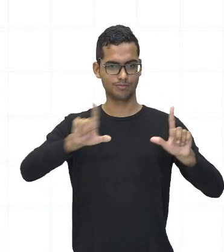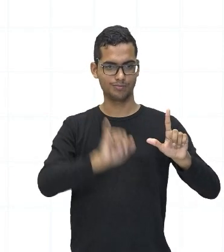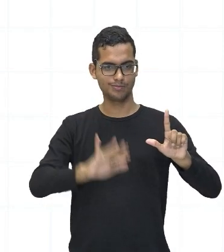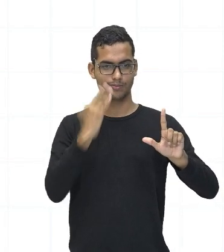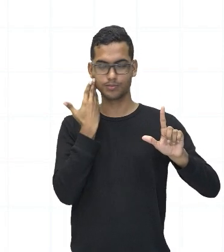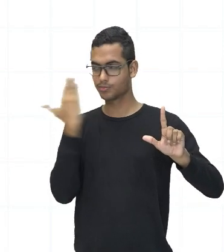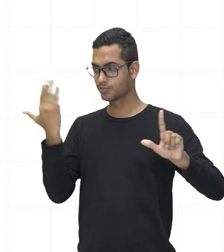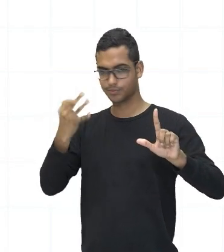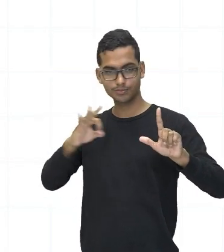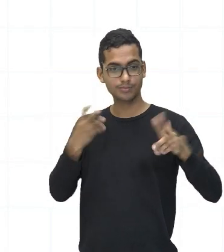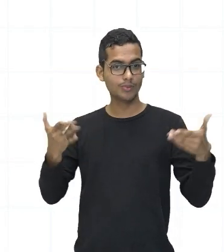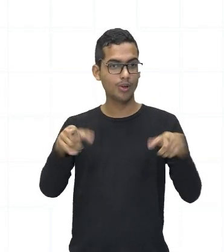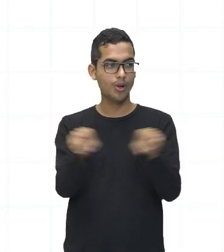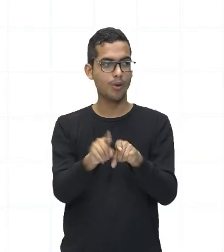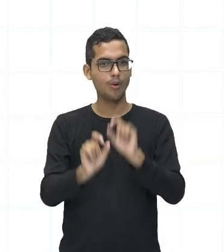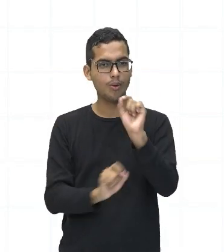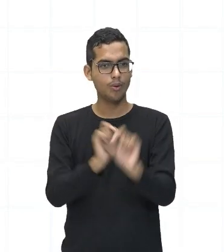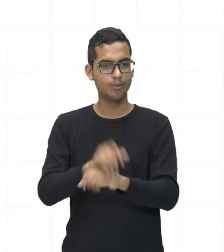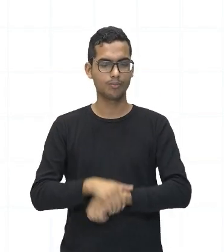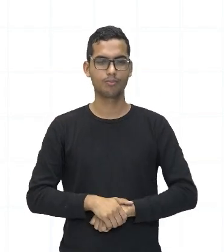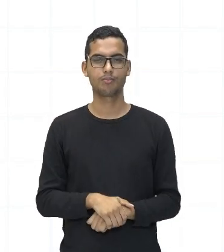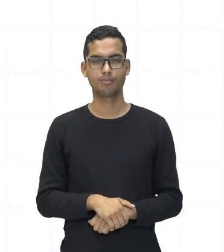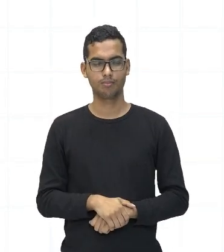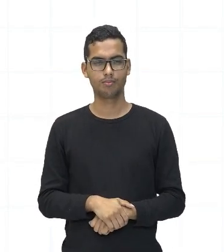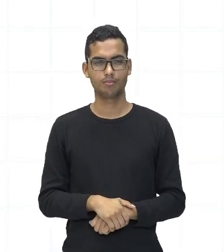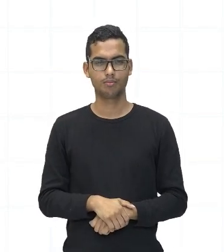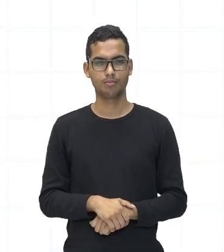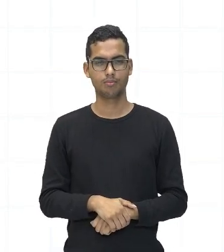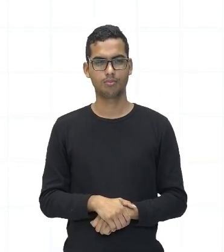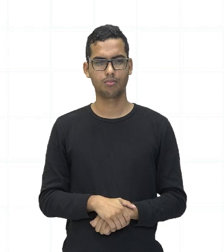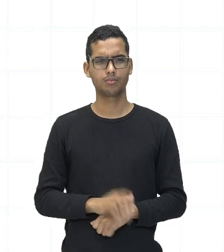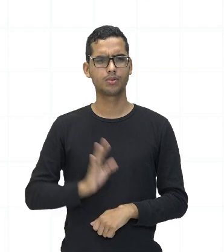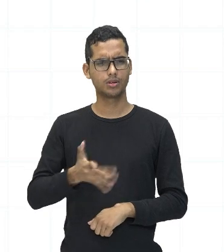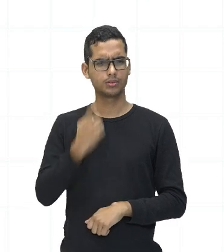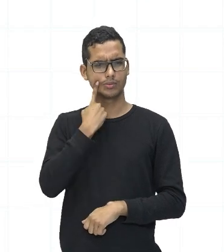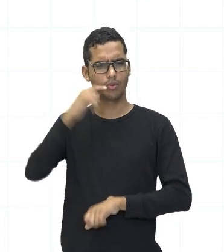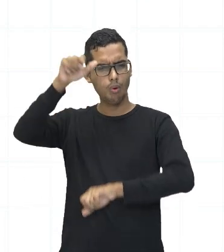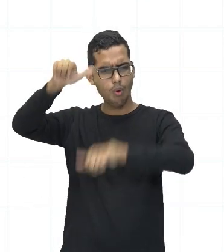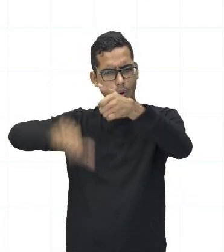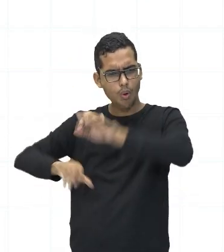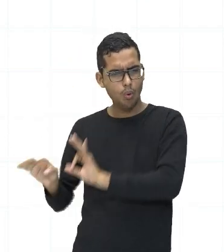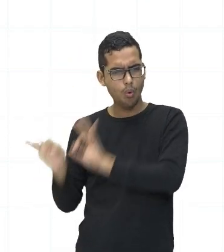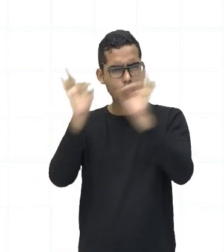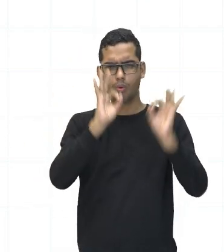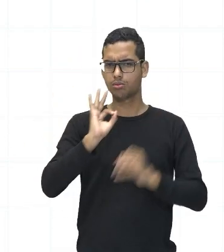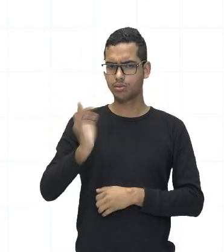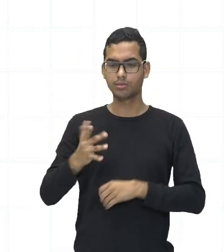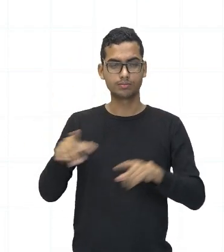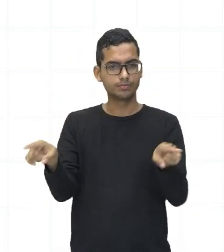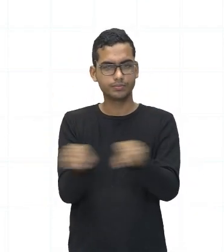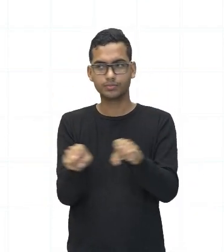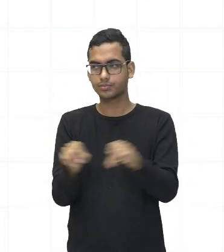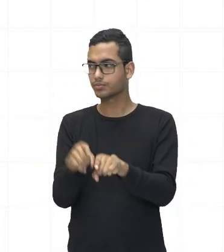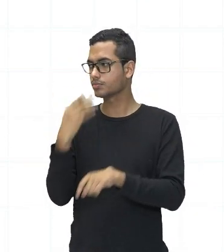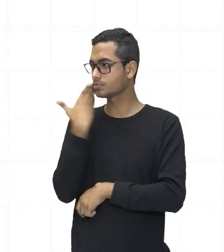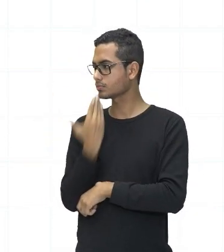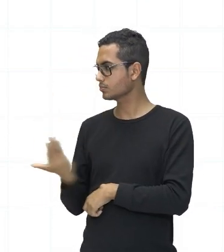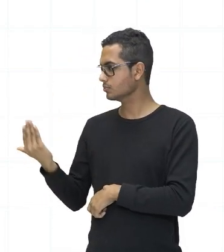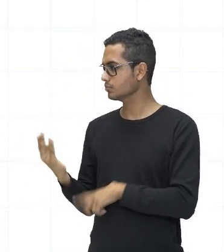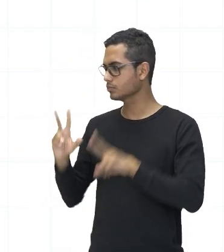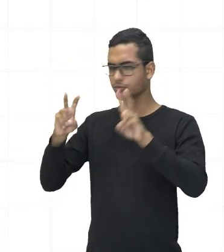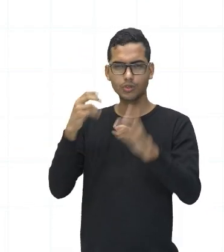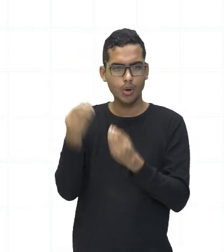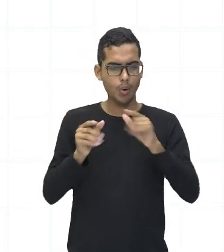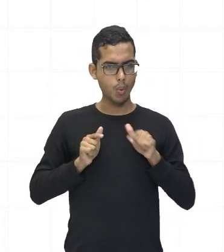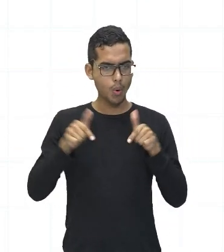ele? Olhem só. Então, vimos, analisamos, né, aquela publicidade, né, sobre aí o combate